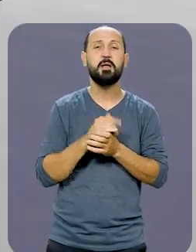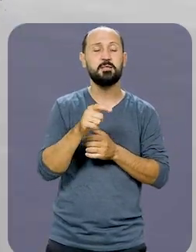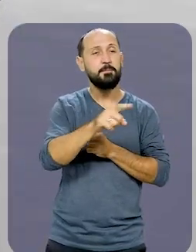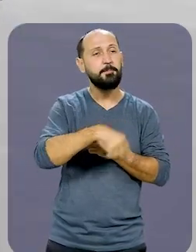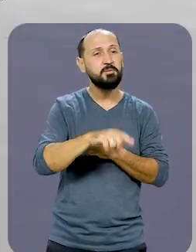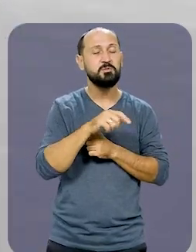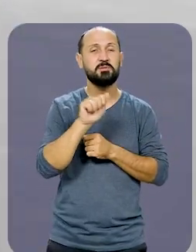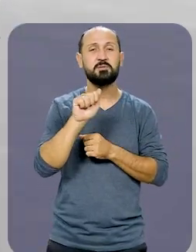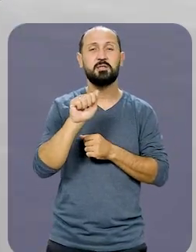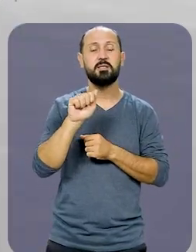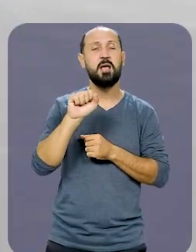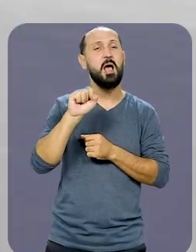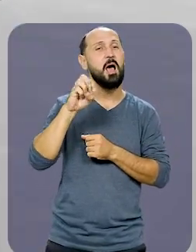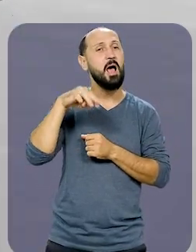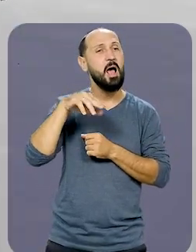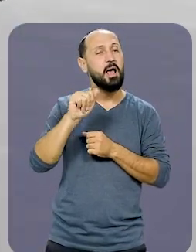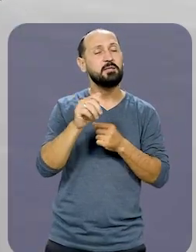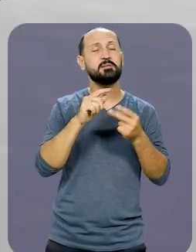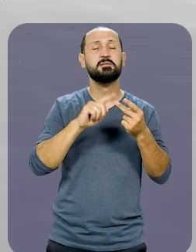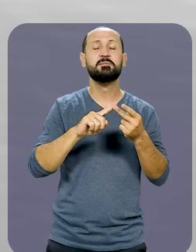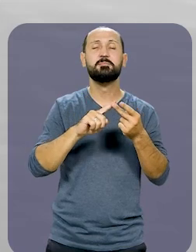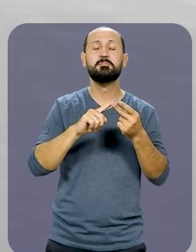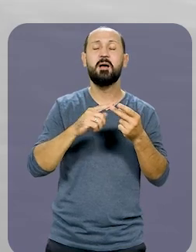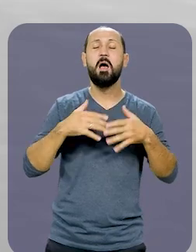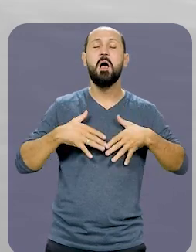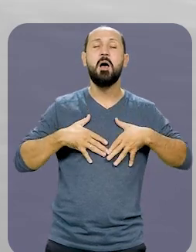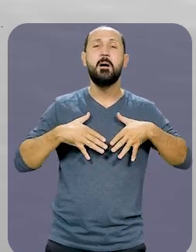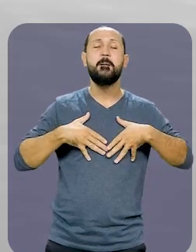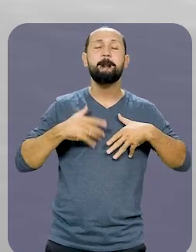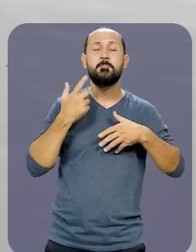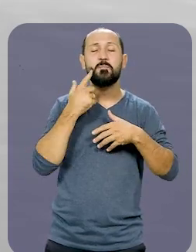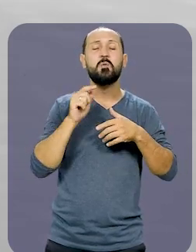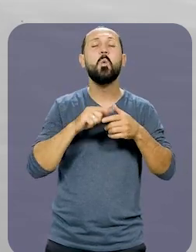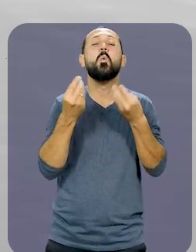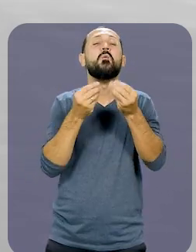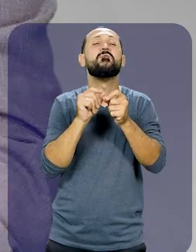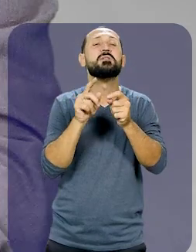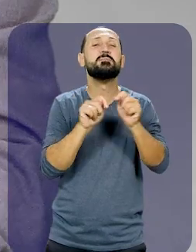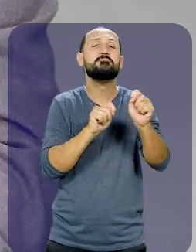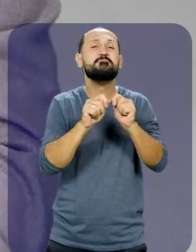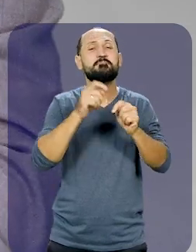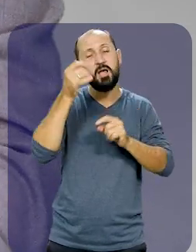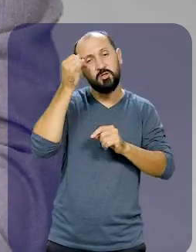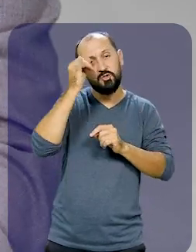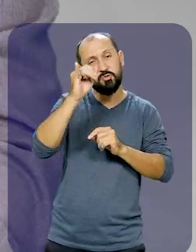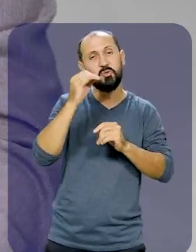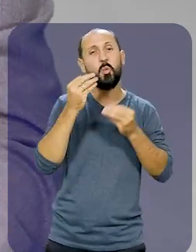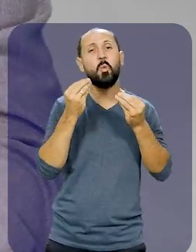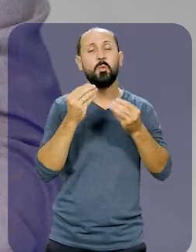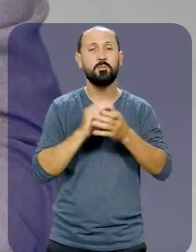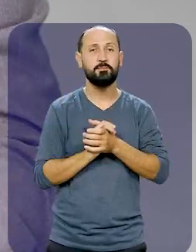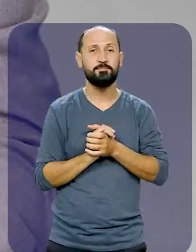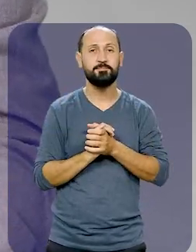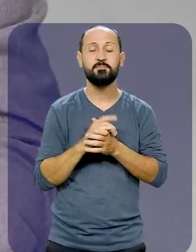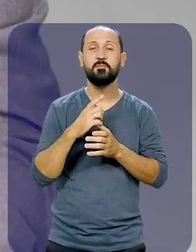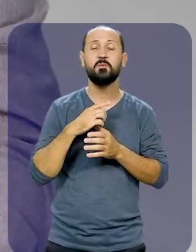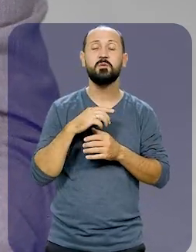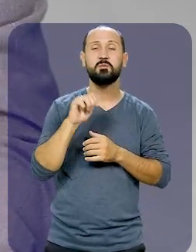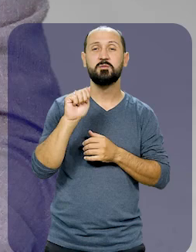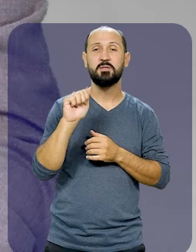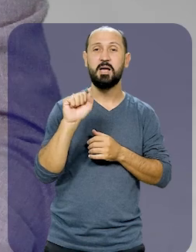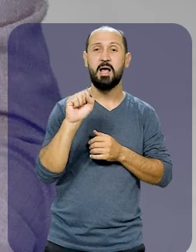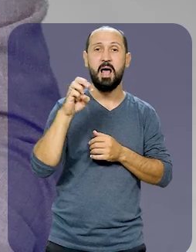Esse pessoal que tem asma, tem bronquite, o que eles devem fazer para evitar e para amenizar? O grande problema, nós temos hoje